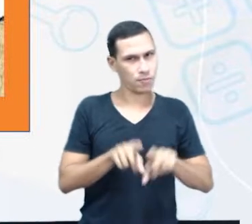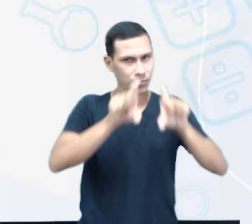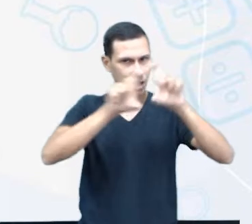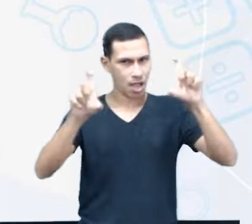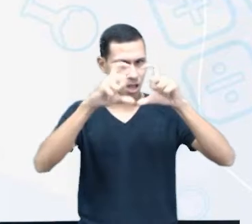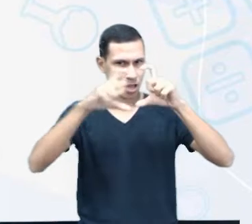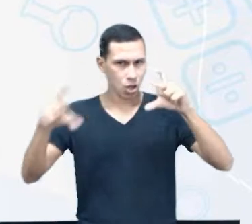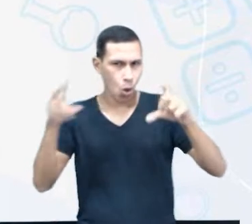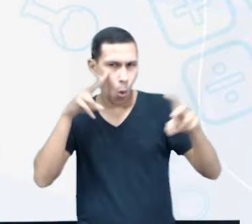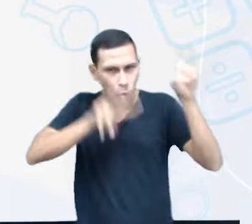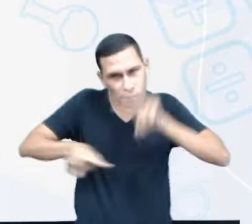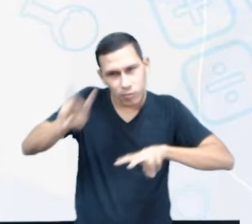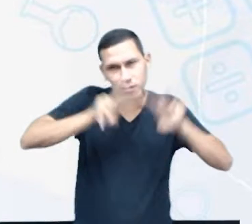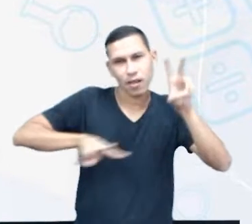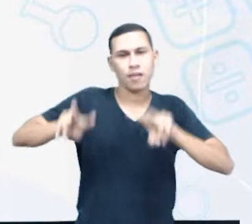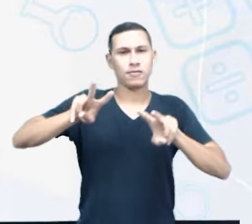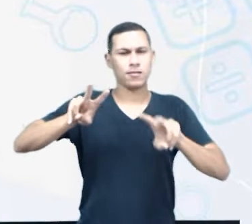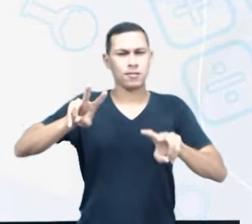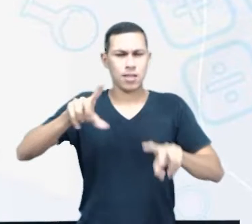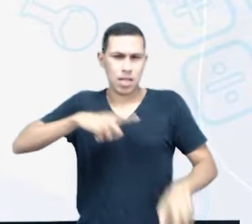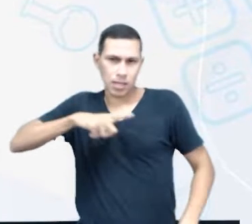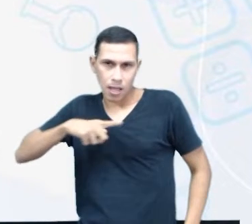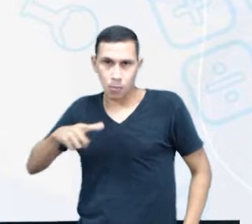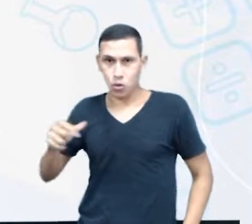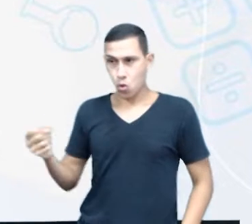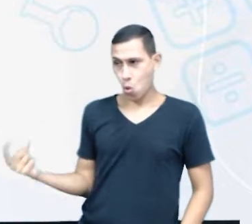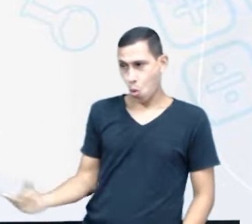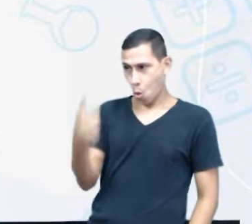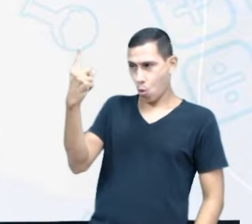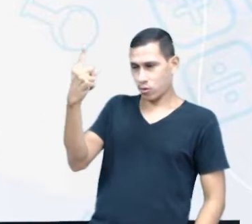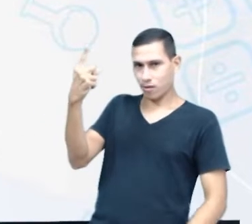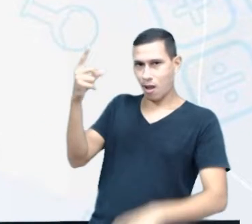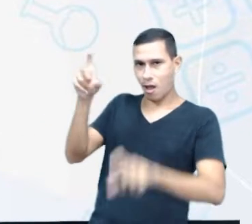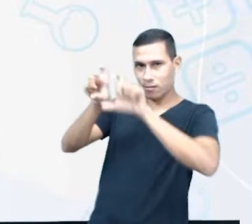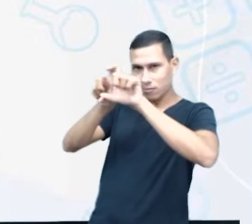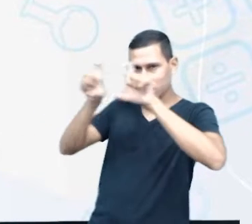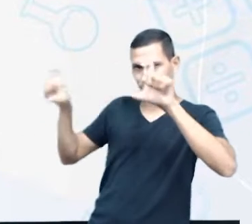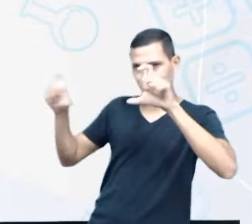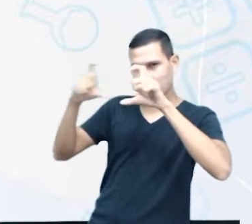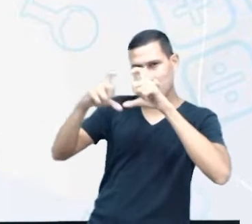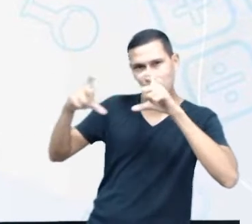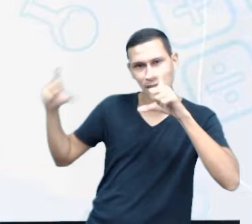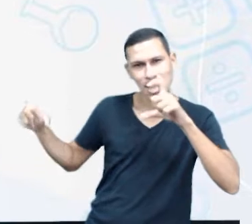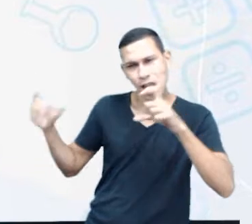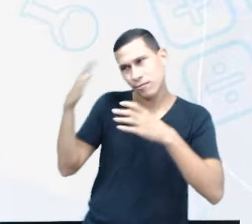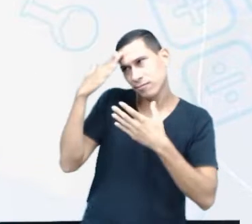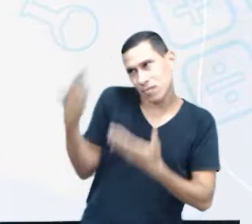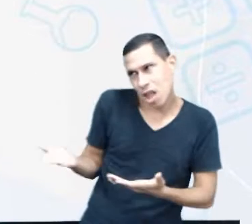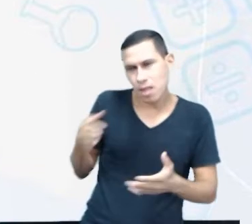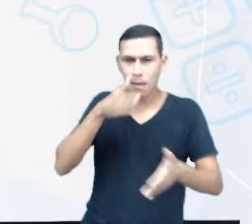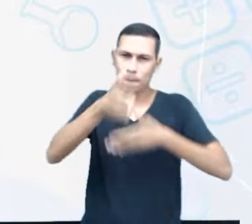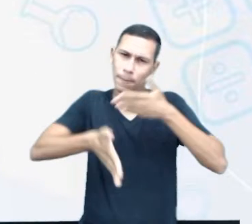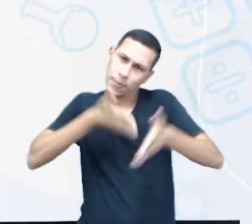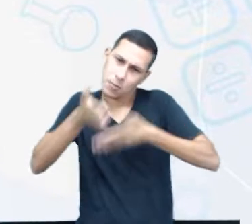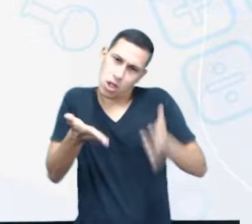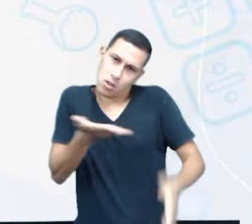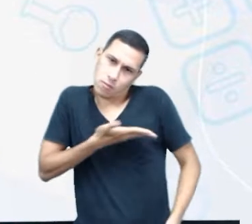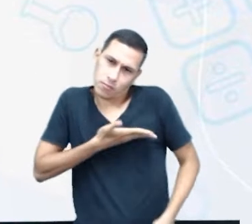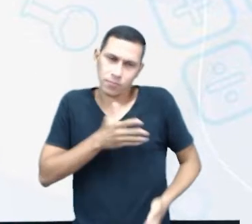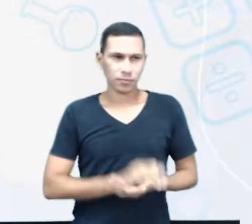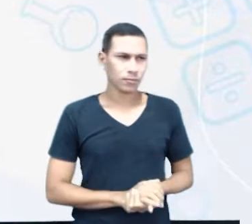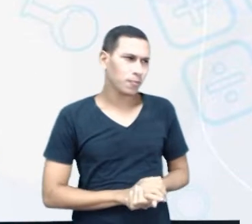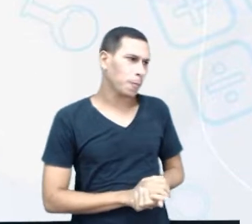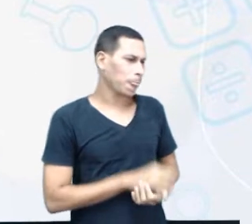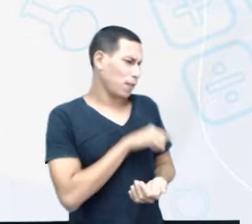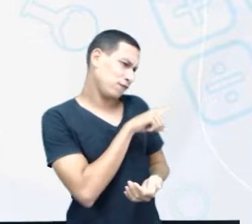Observem. Aqui nós temos uma única tira, a Magali agradecendo a presença de todos os seus amigos. Ô,